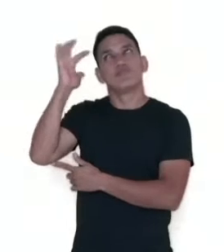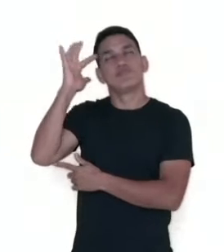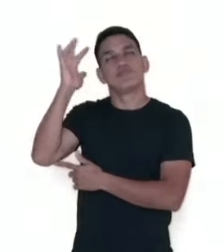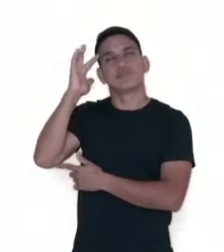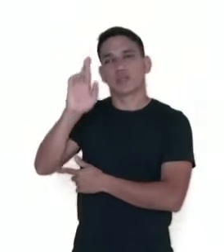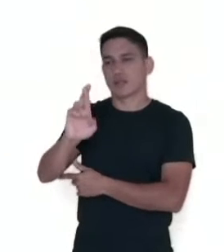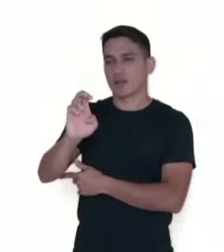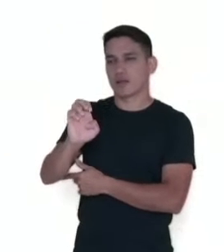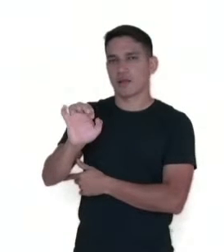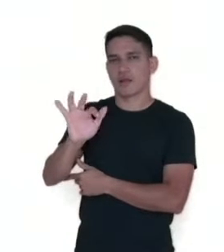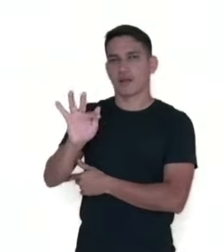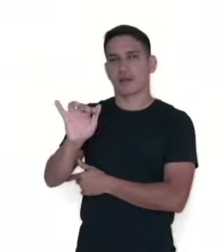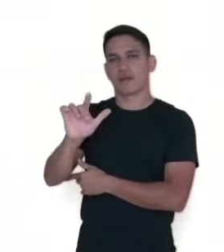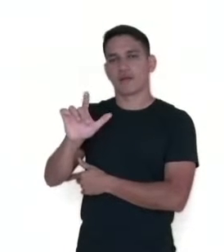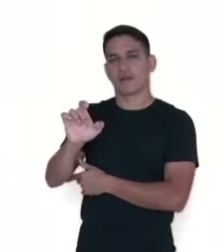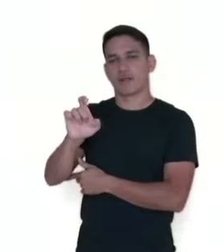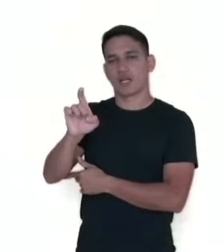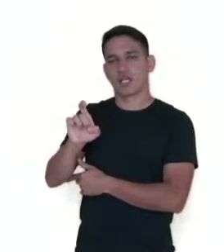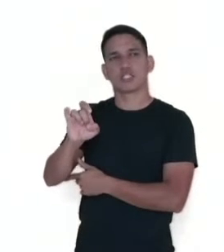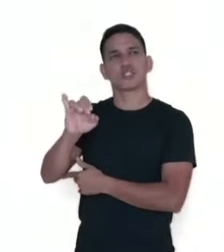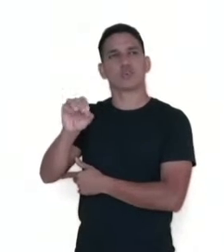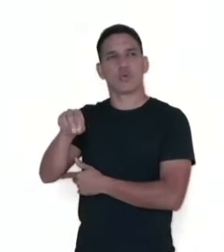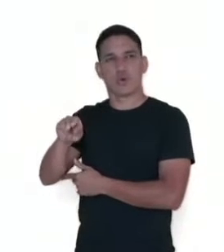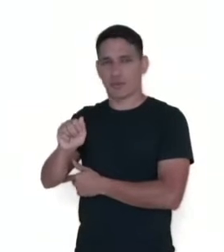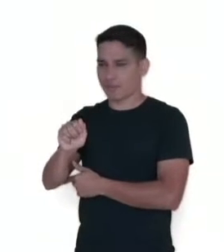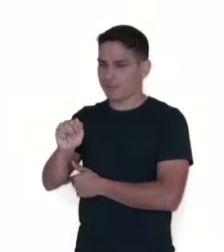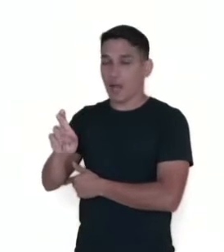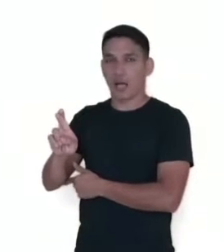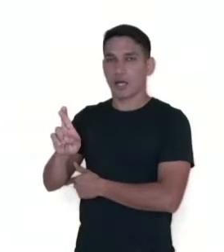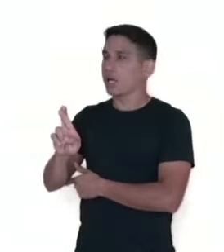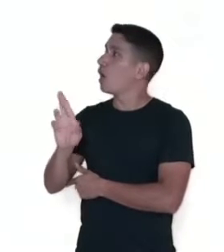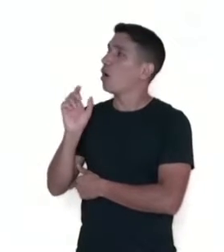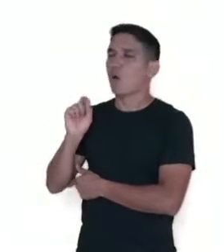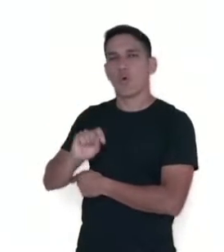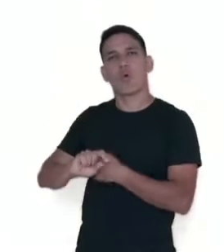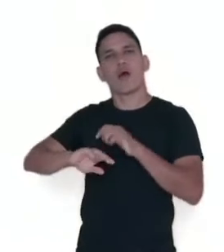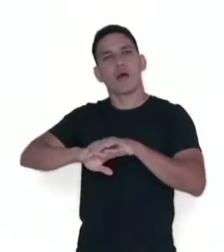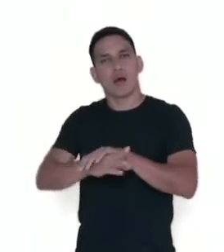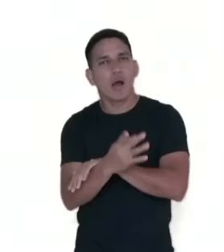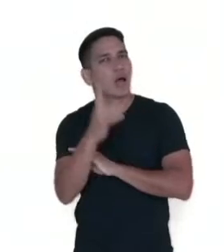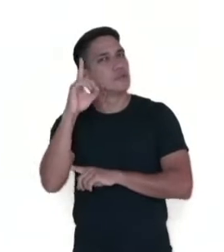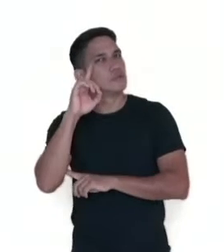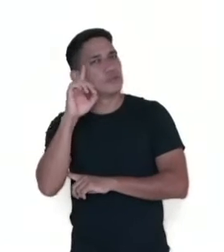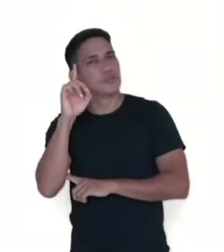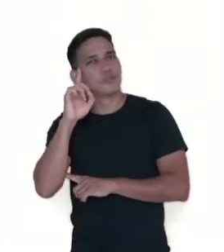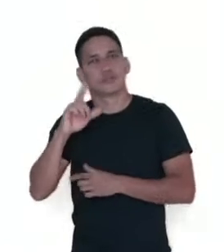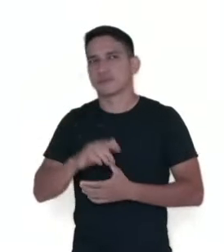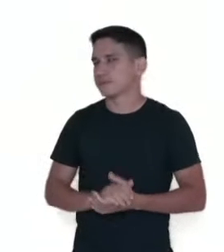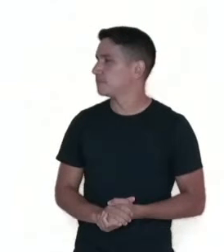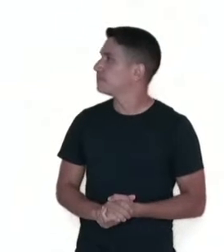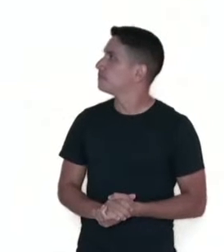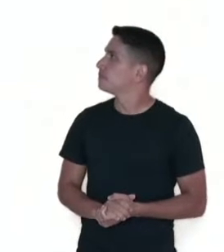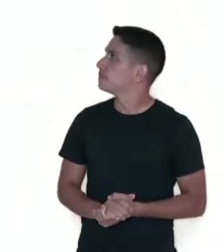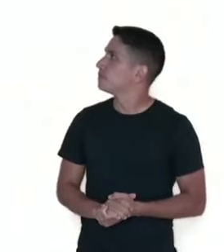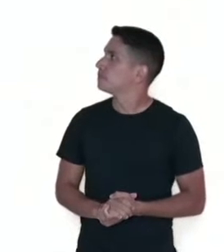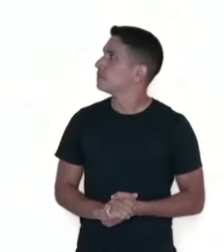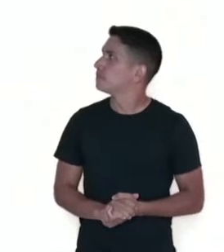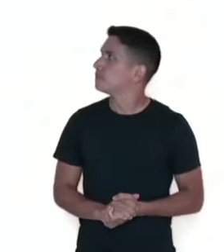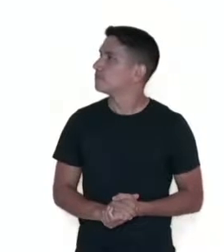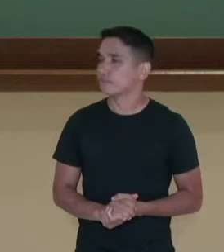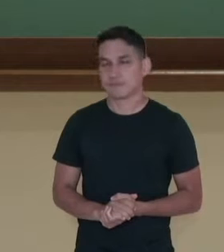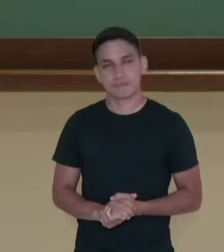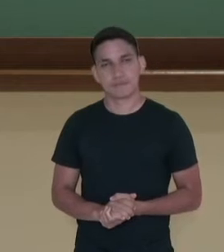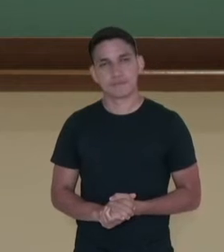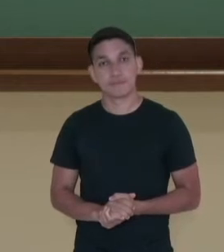refletir sobre os hábitos diários, os hábitos cotidianos, e sua importância para ter uma